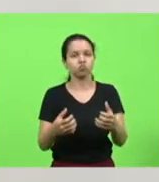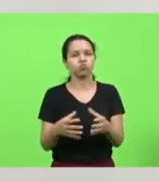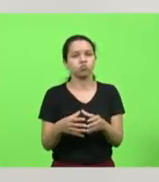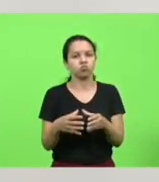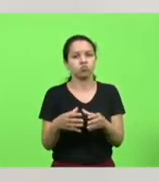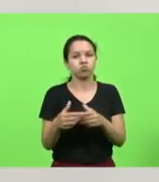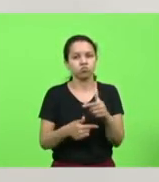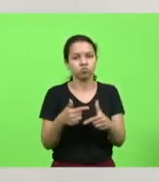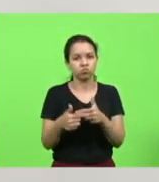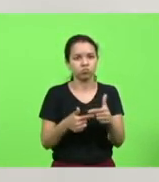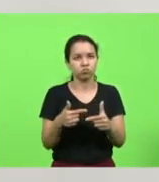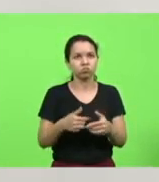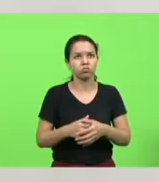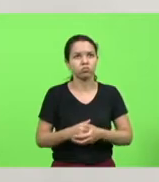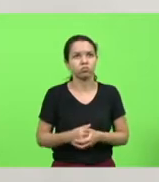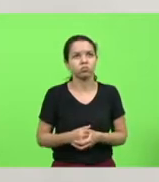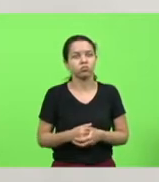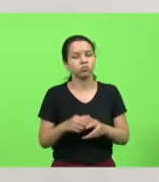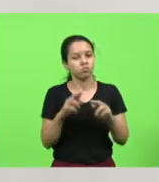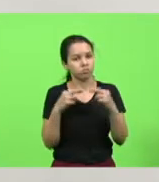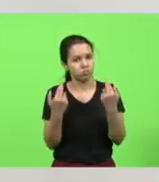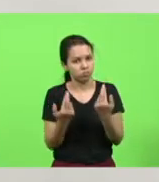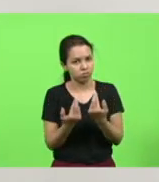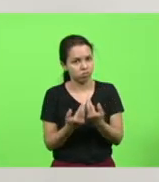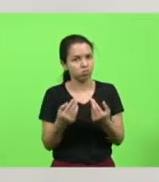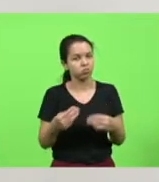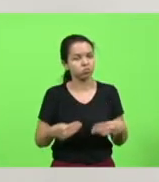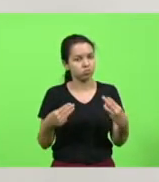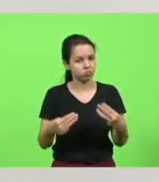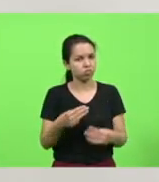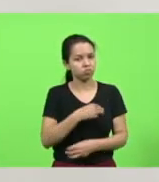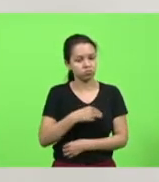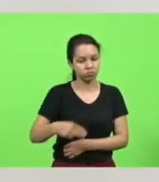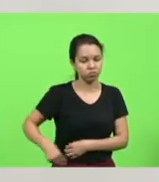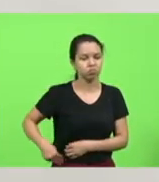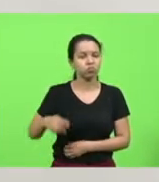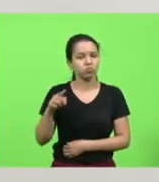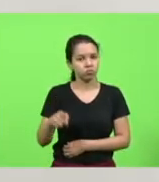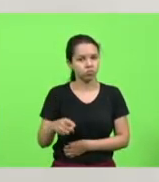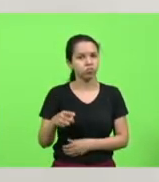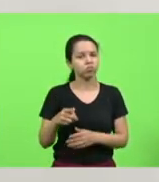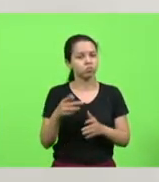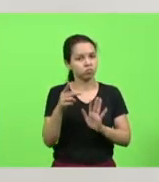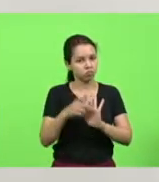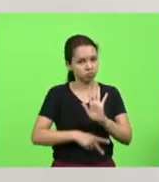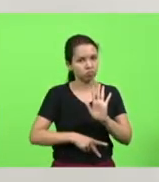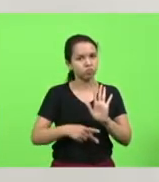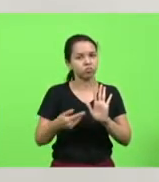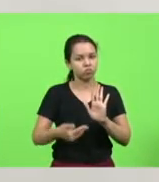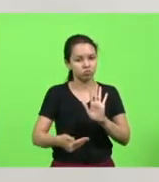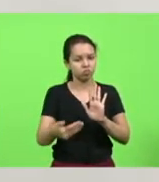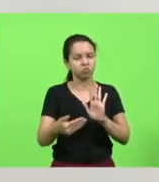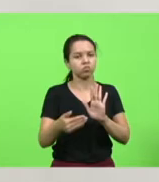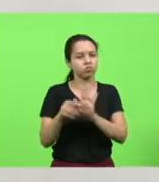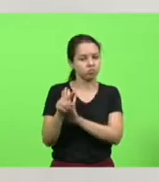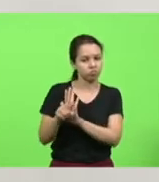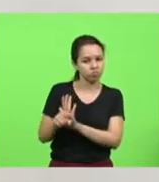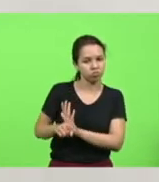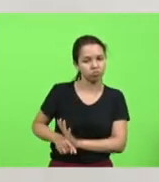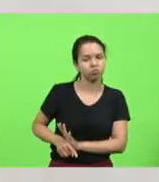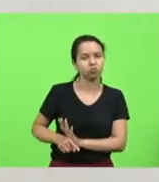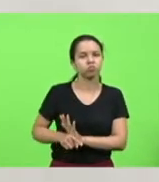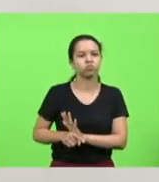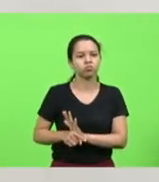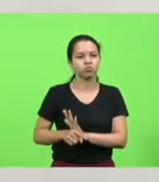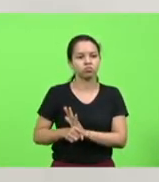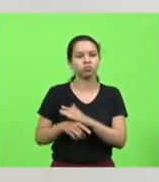ele fez uma reunião com o ministro, onde ele disse, olha, nós vamos dar o projeto, que é o pontapé inicial, sondagem, medição de calado, qual é